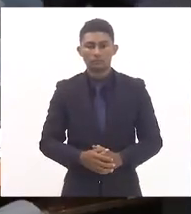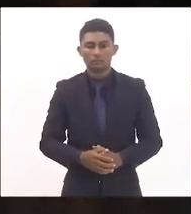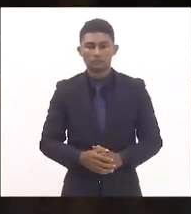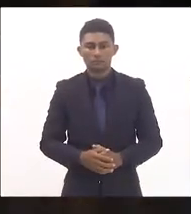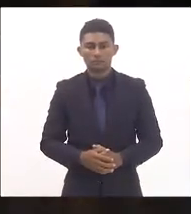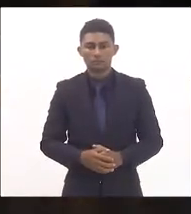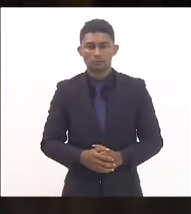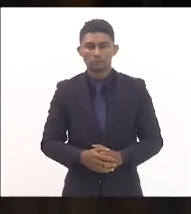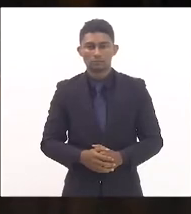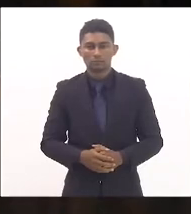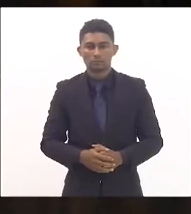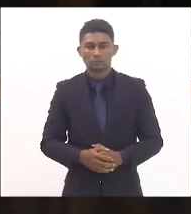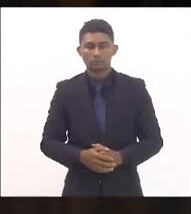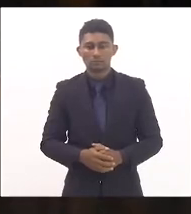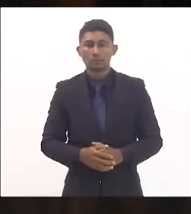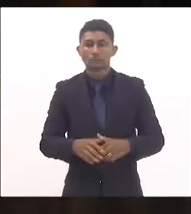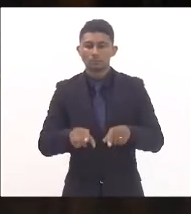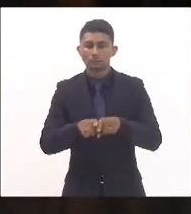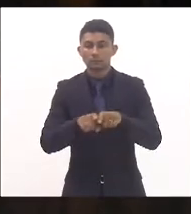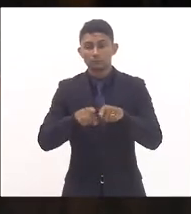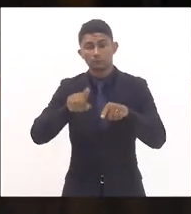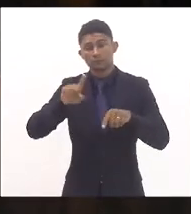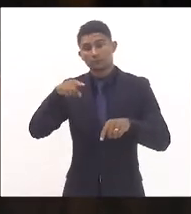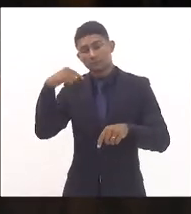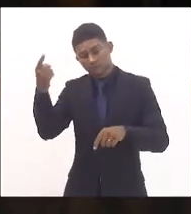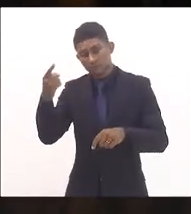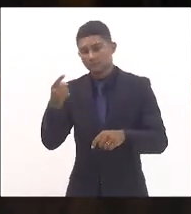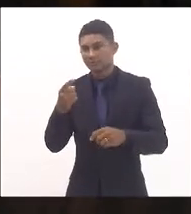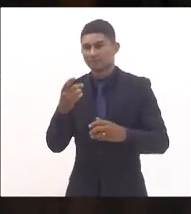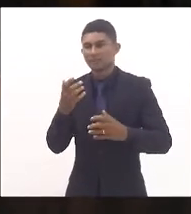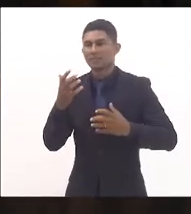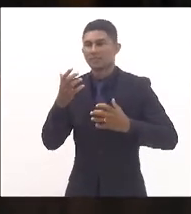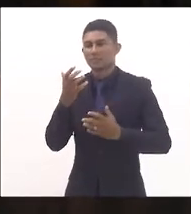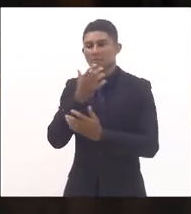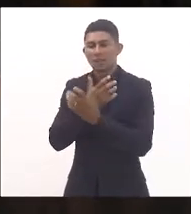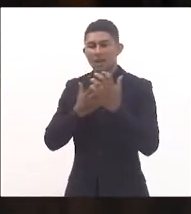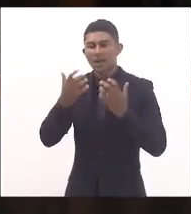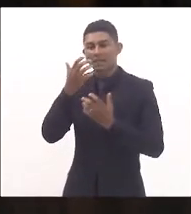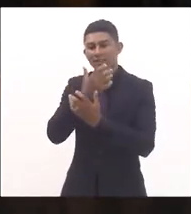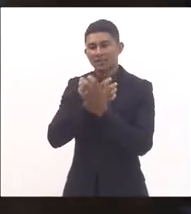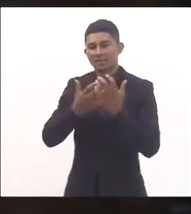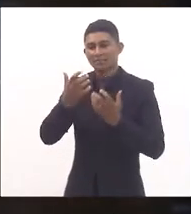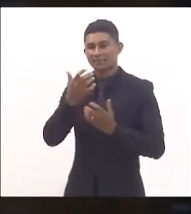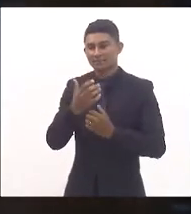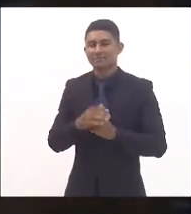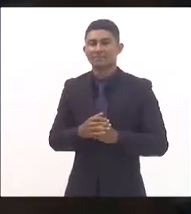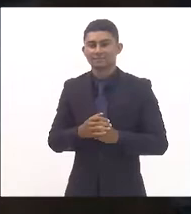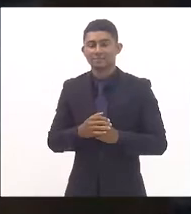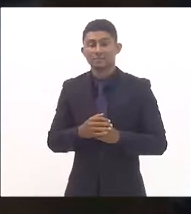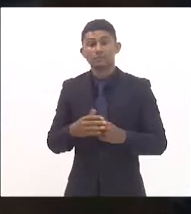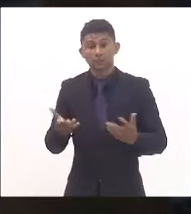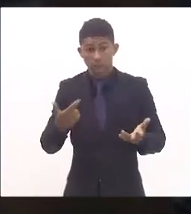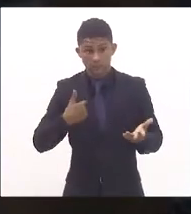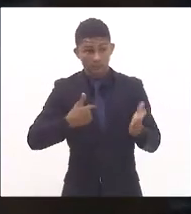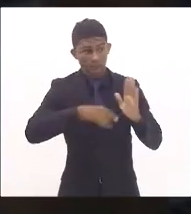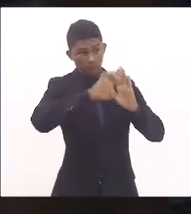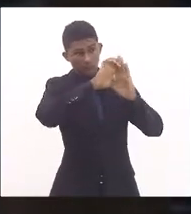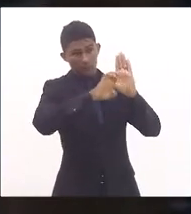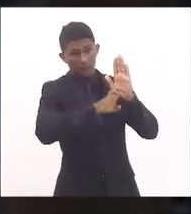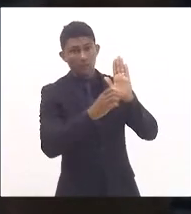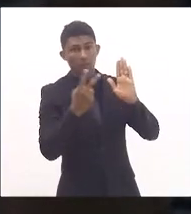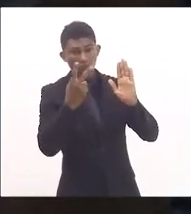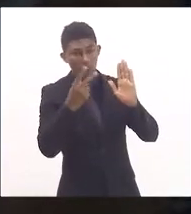deputado Valdeque Carneiro, em seguida nosso poeta maior. Presidente, eu fiz duas emendas que foram